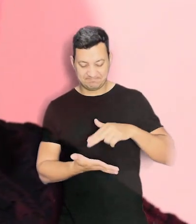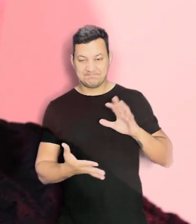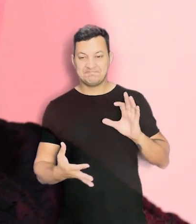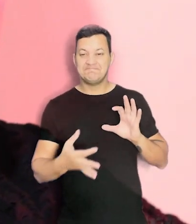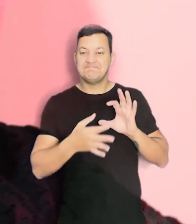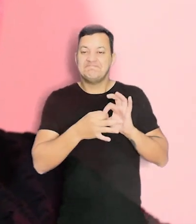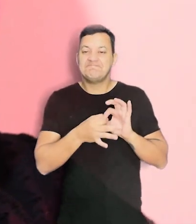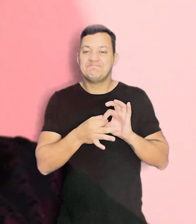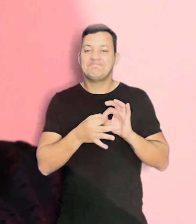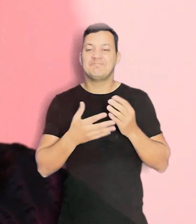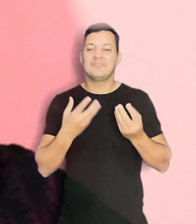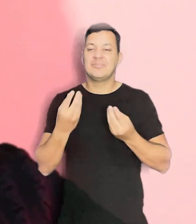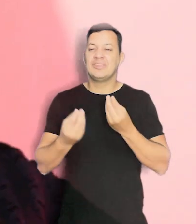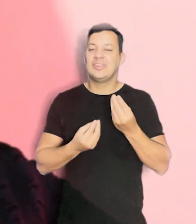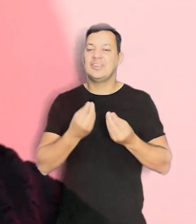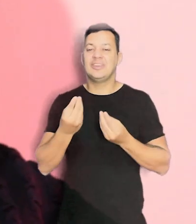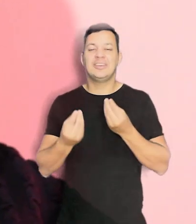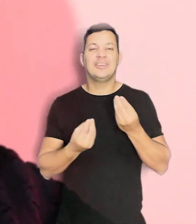encontrei